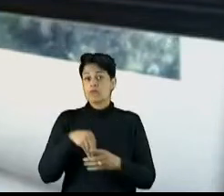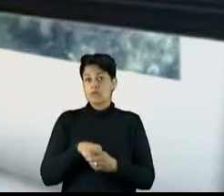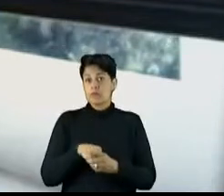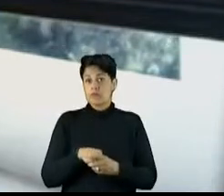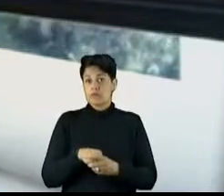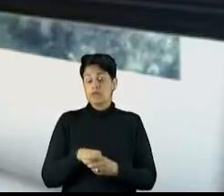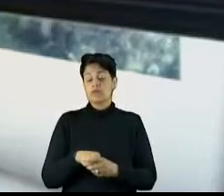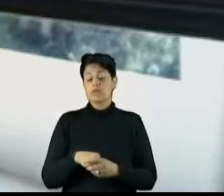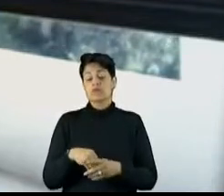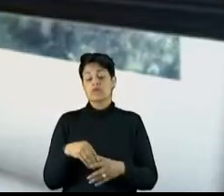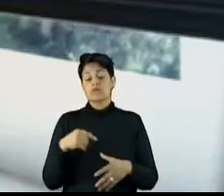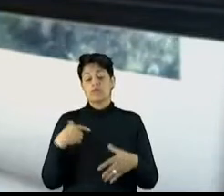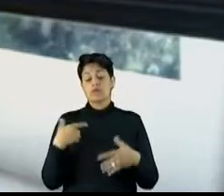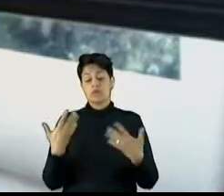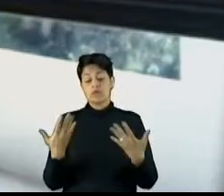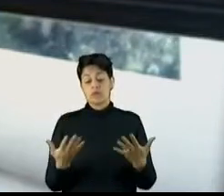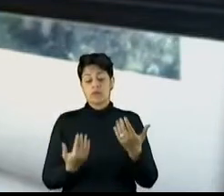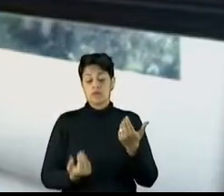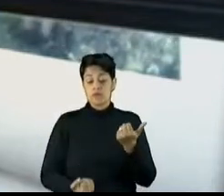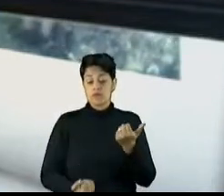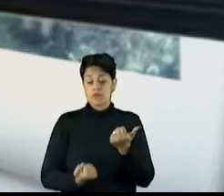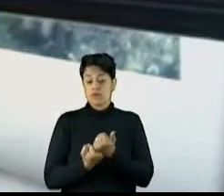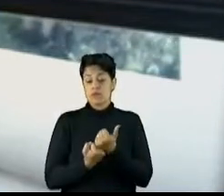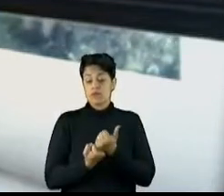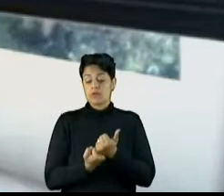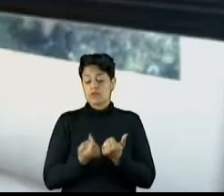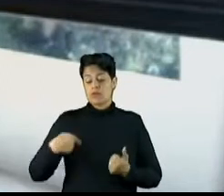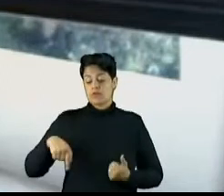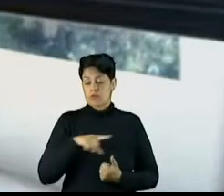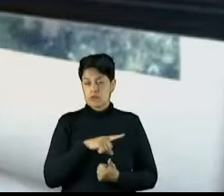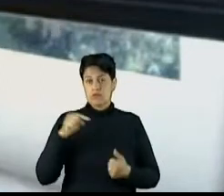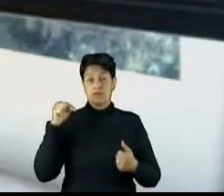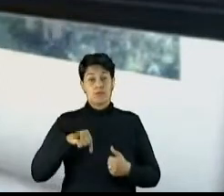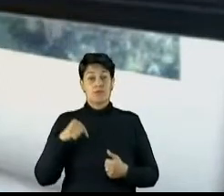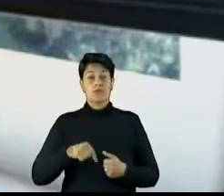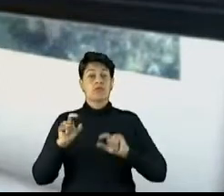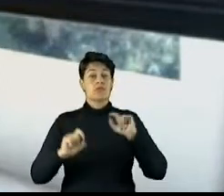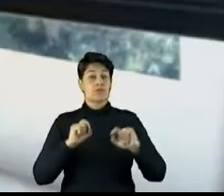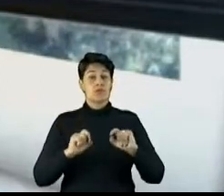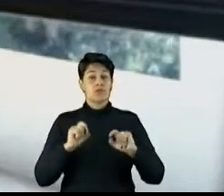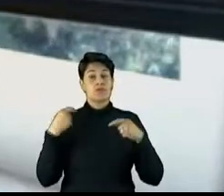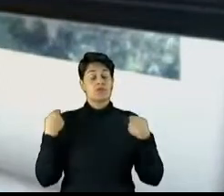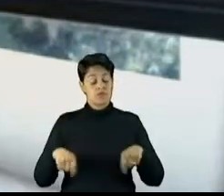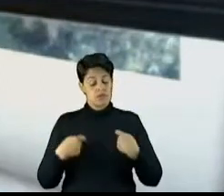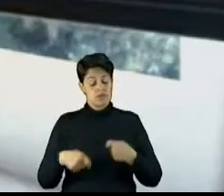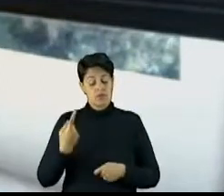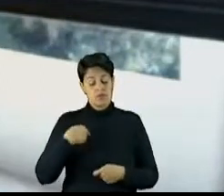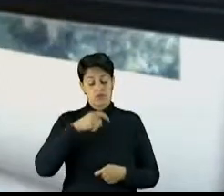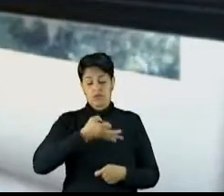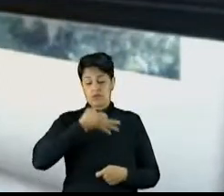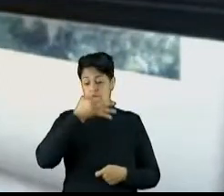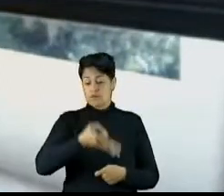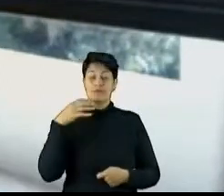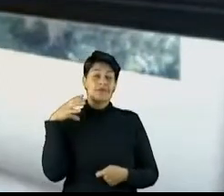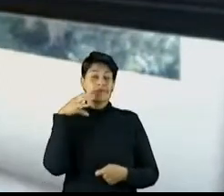ocasião, foi demonstrada a preocupação pelas autoridades desta corte para que a apreciação da proposta pelo plenário ocorra o mais breve possível, ante a sua importância e